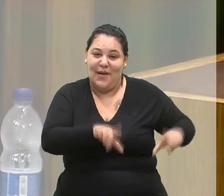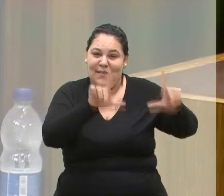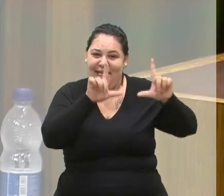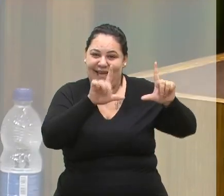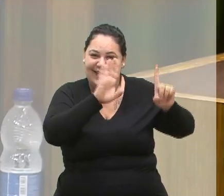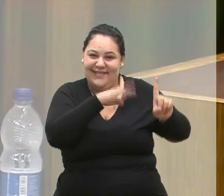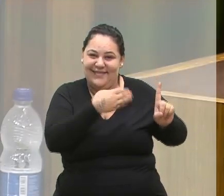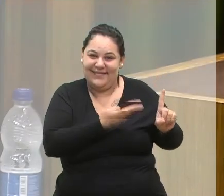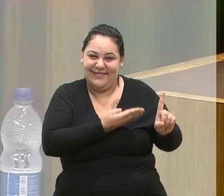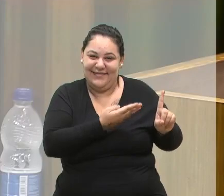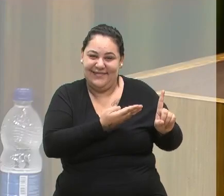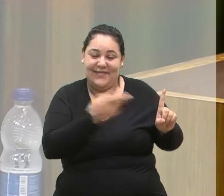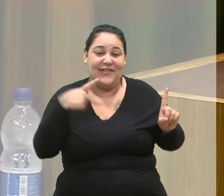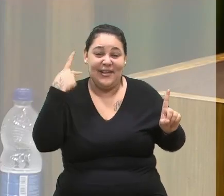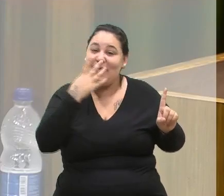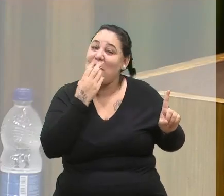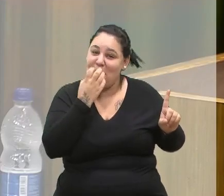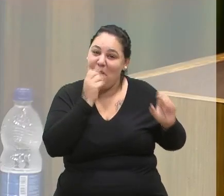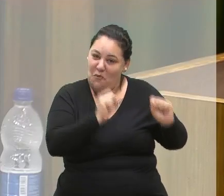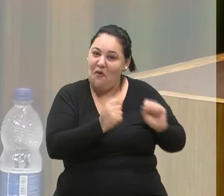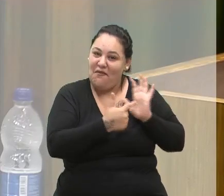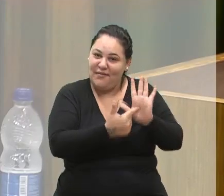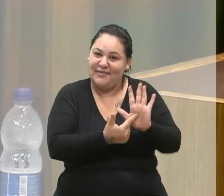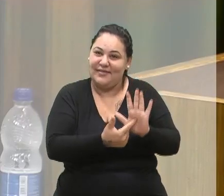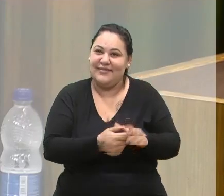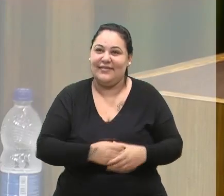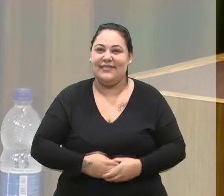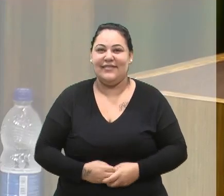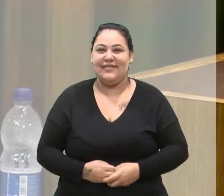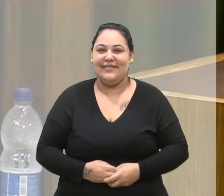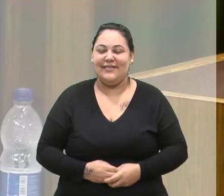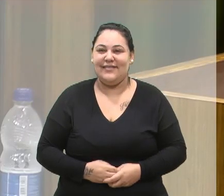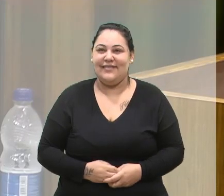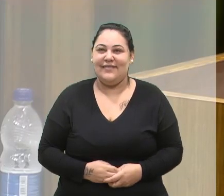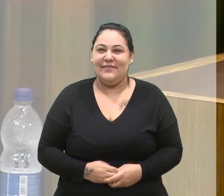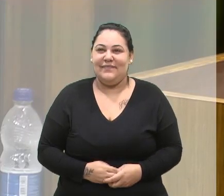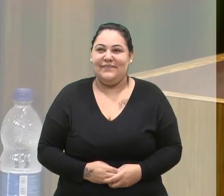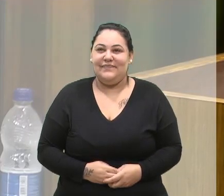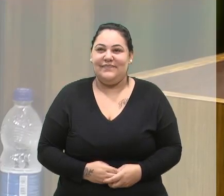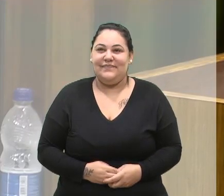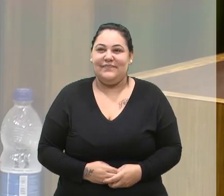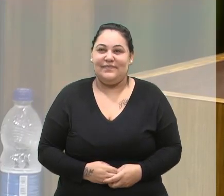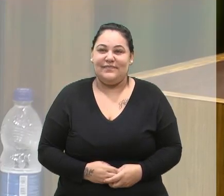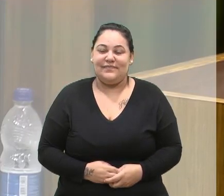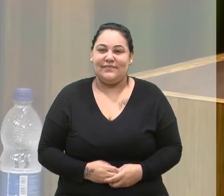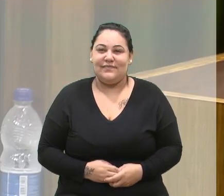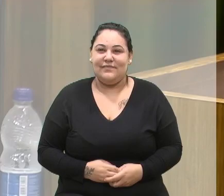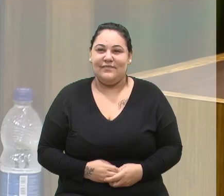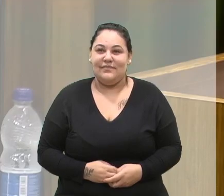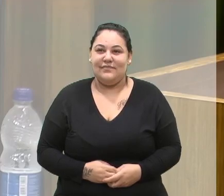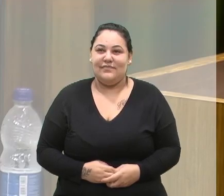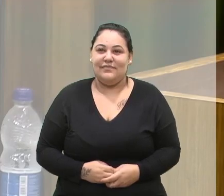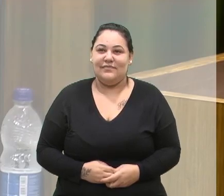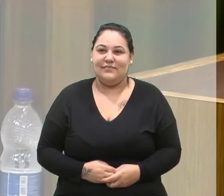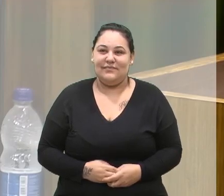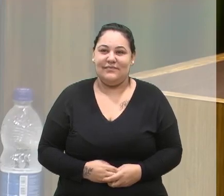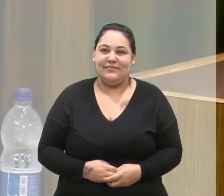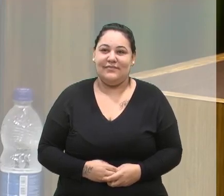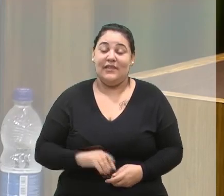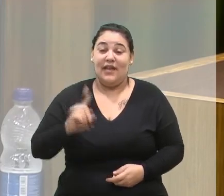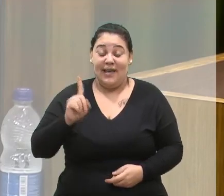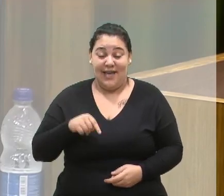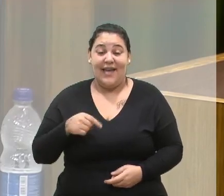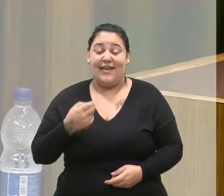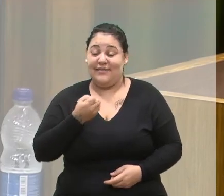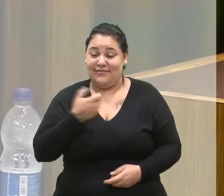o senhor pode mostrar para nós, por favor? Acabei não trazendo aqui. Então, isso é fruto de conquista,